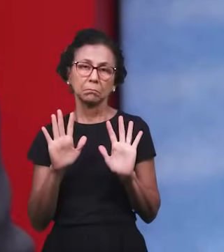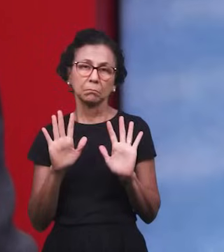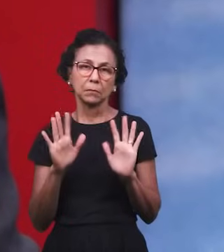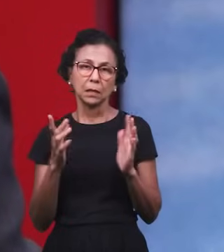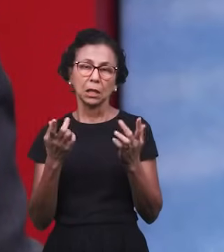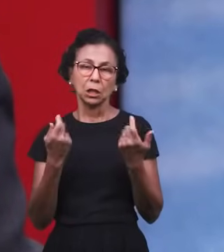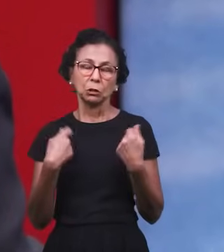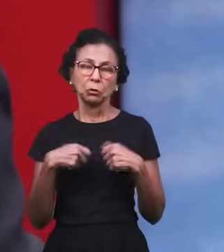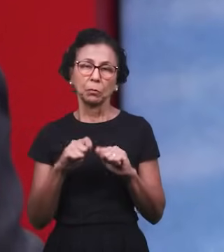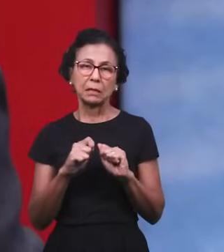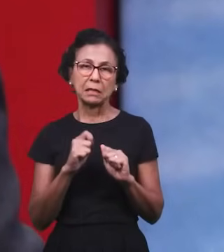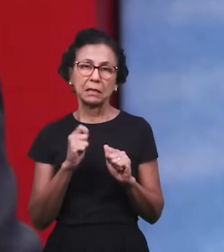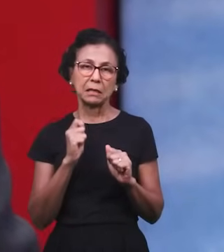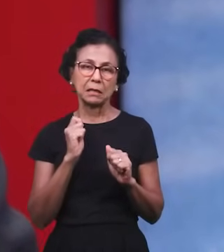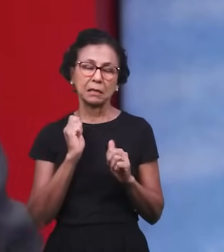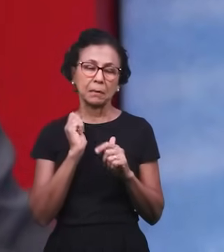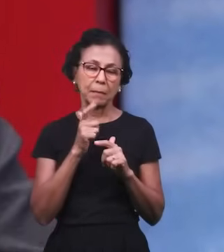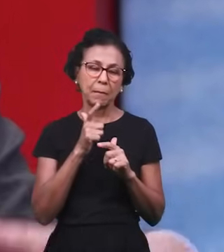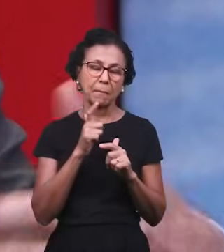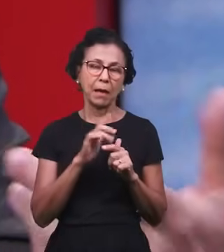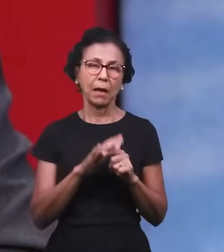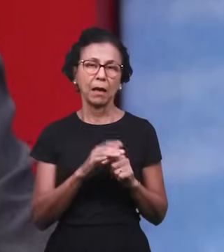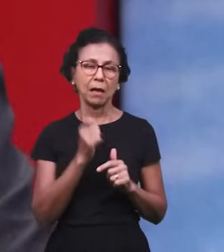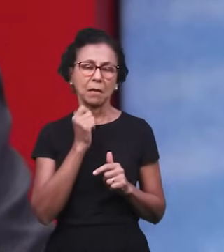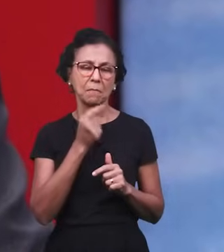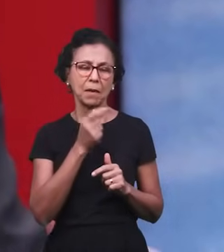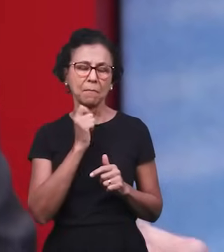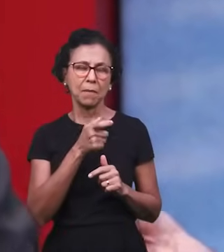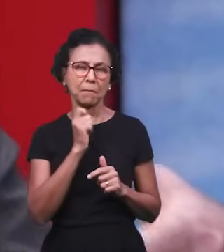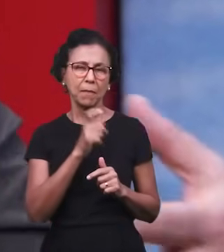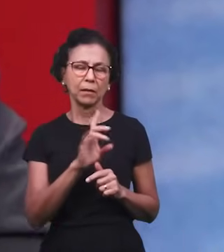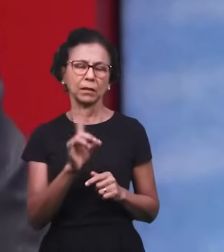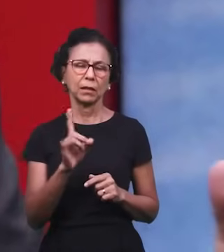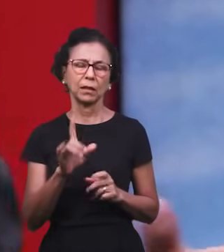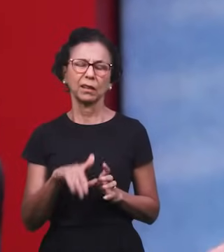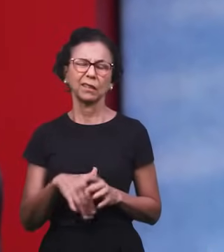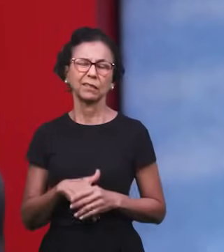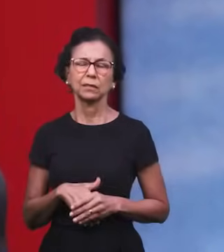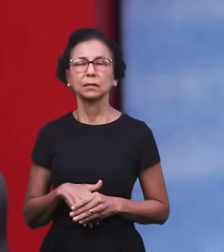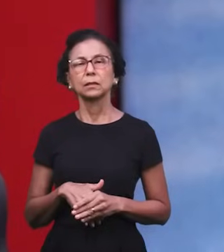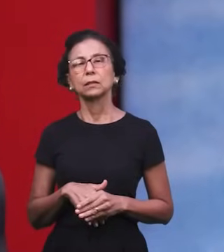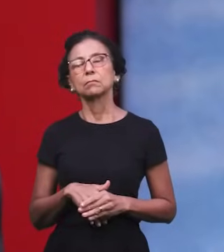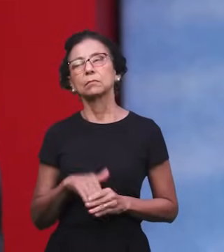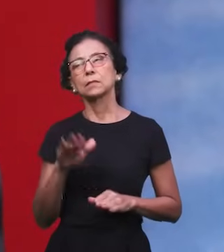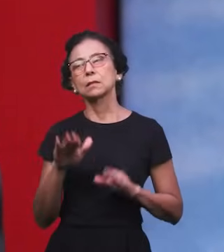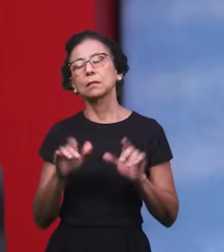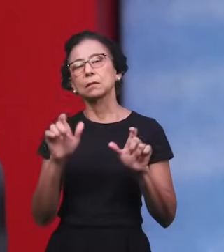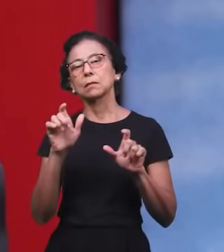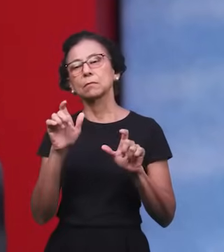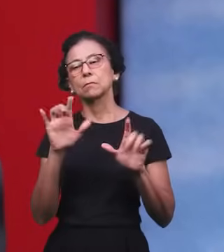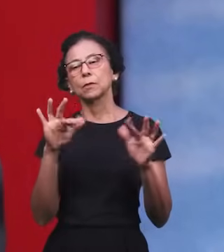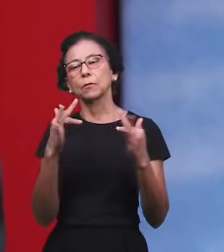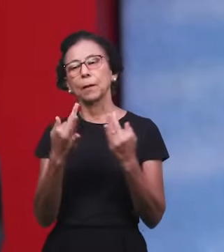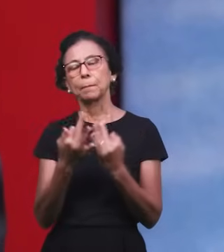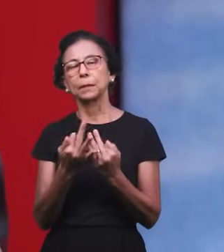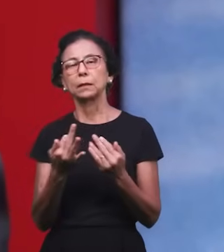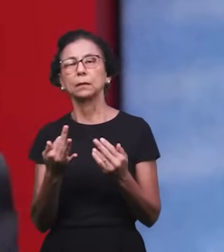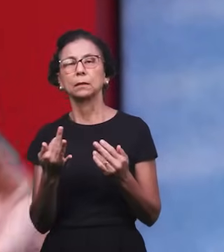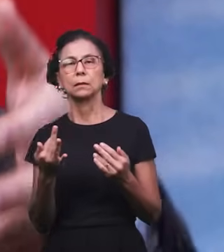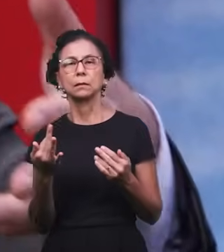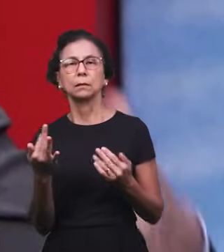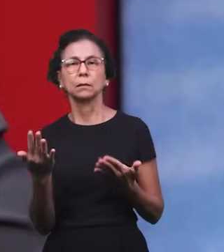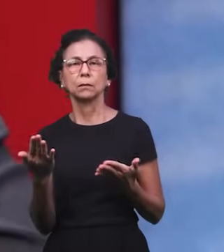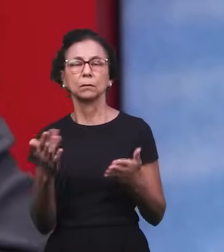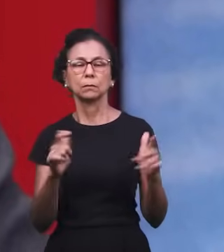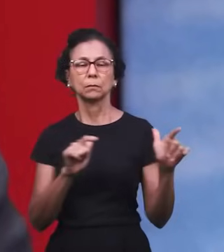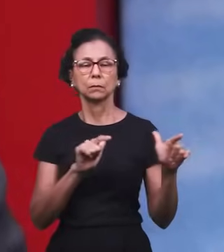você tem um colega de trabalho, numa sala de aula, alguém que tem um entendimento um pouco diferente, né, daquilo que